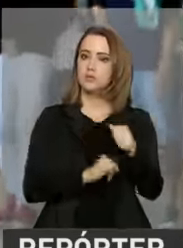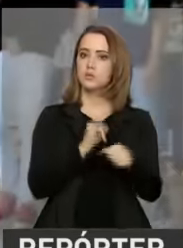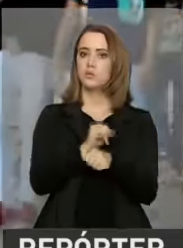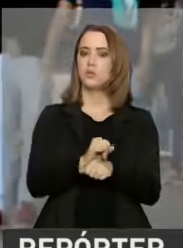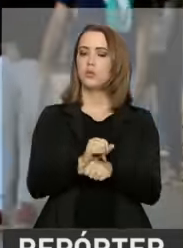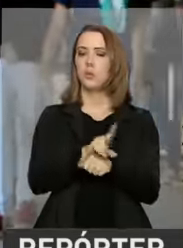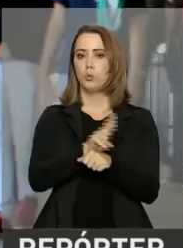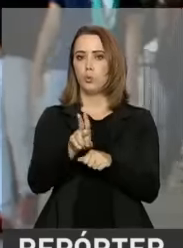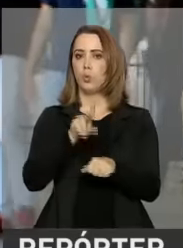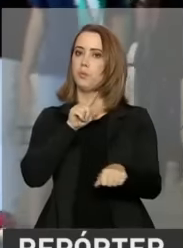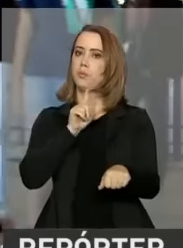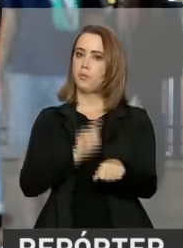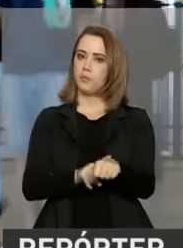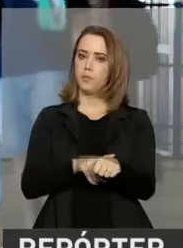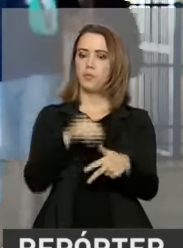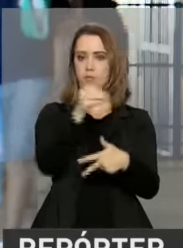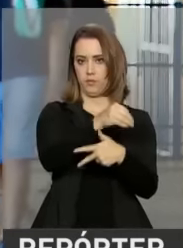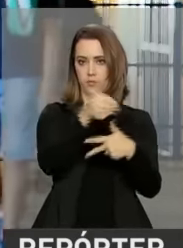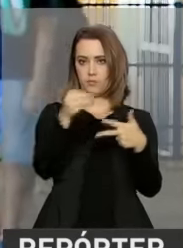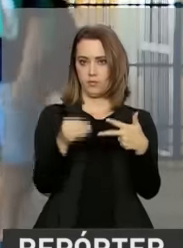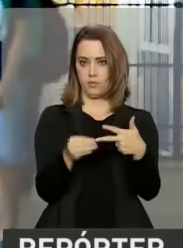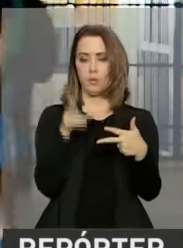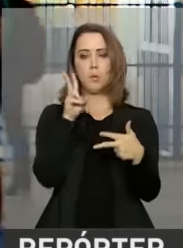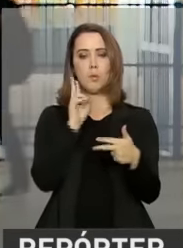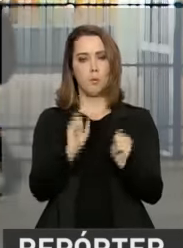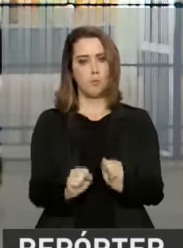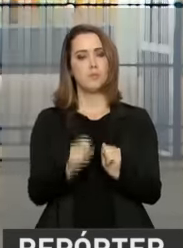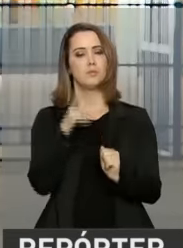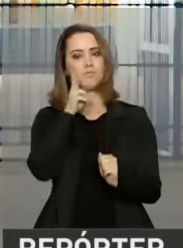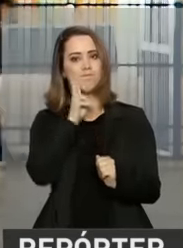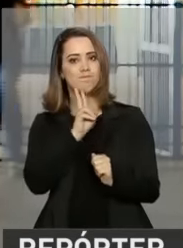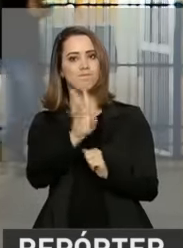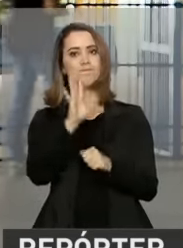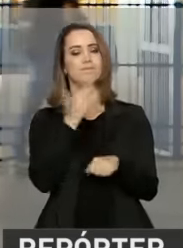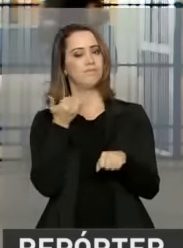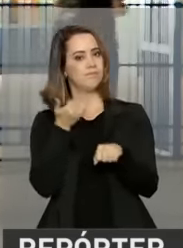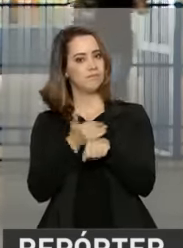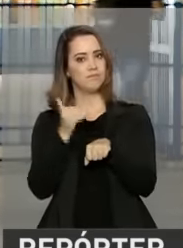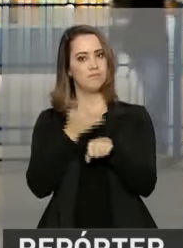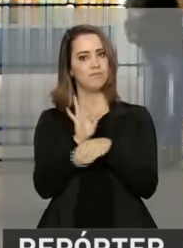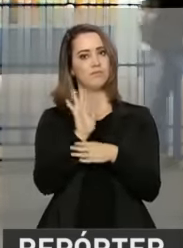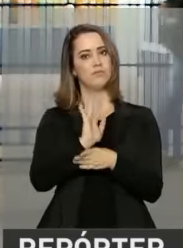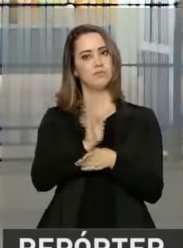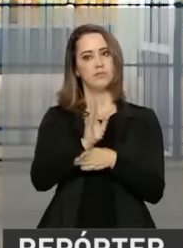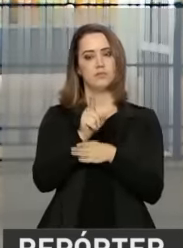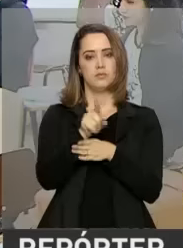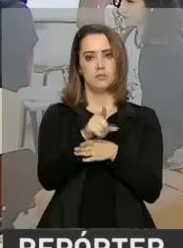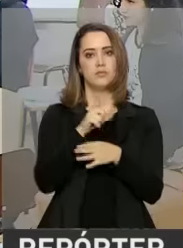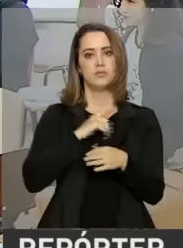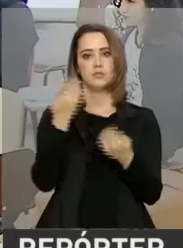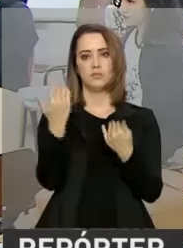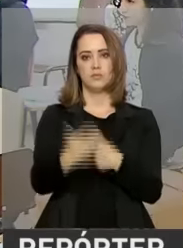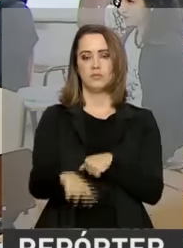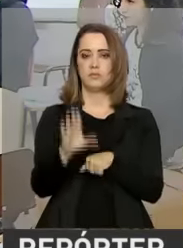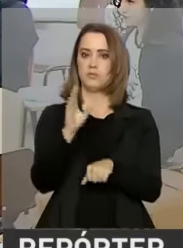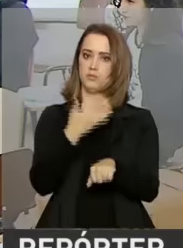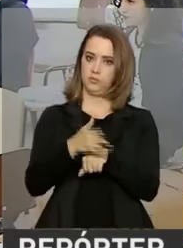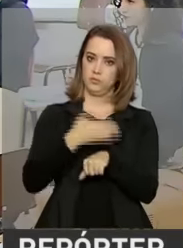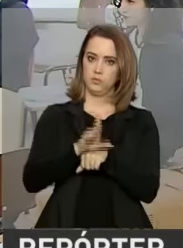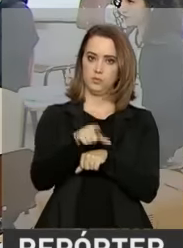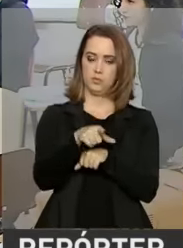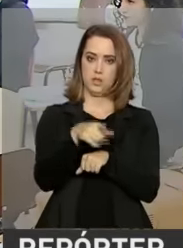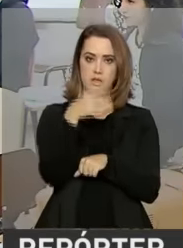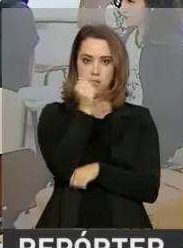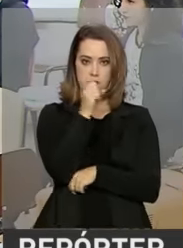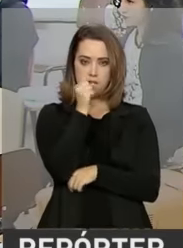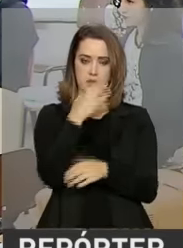Enem lá os estudantes podem acessar exercícios videoaulas e também simulados no sábado começou